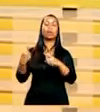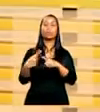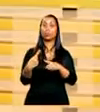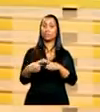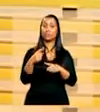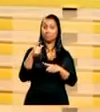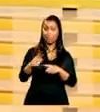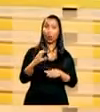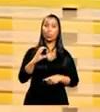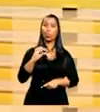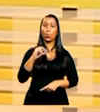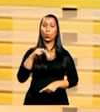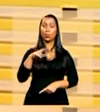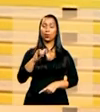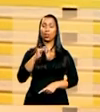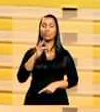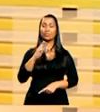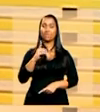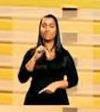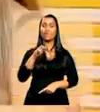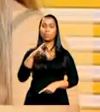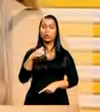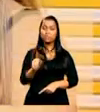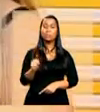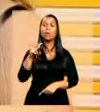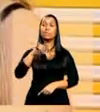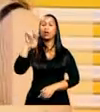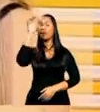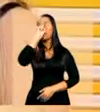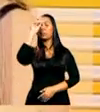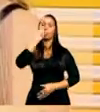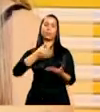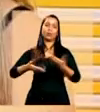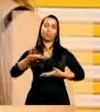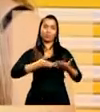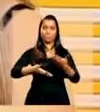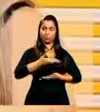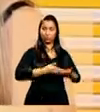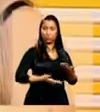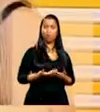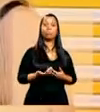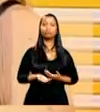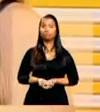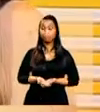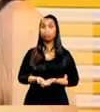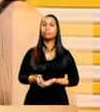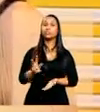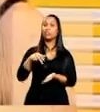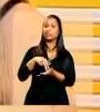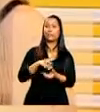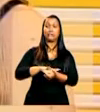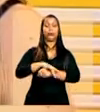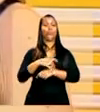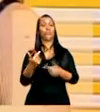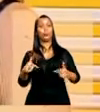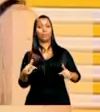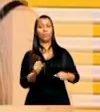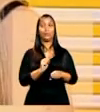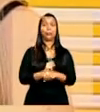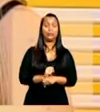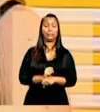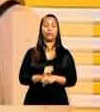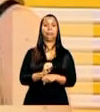a colônia ela vai ter essa socialização, ela vai aprender a se relacionar. Por mais que ela chegue lá insegura, que